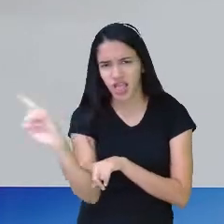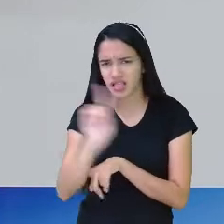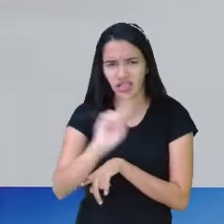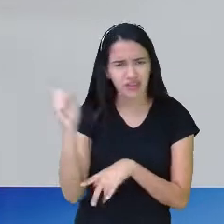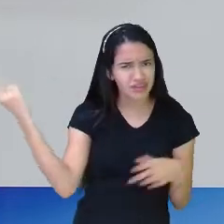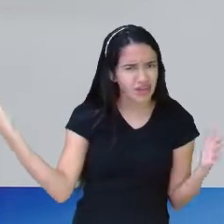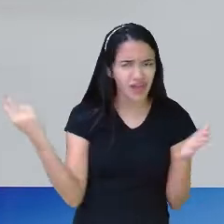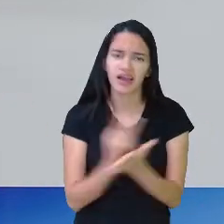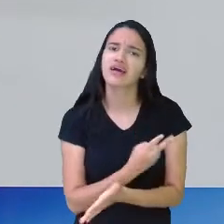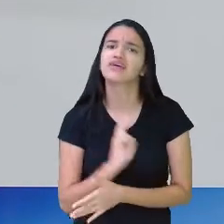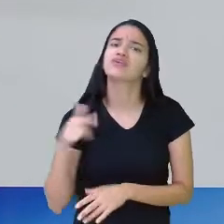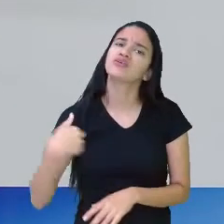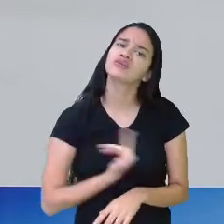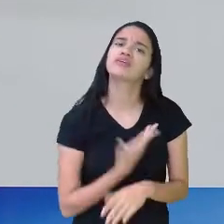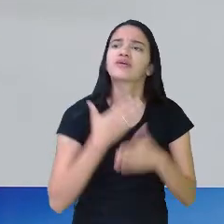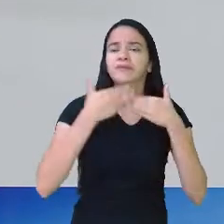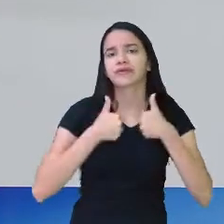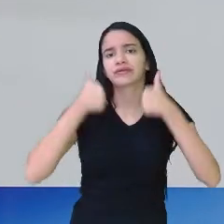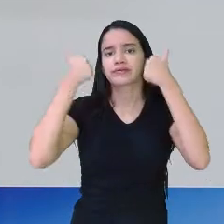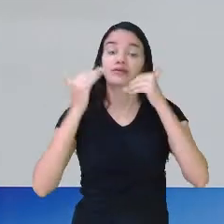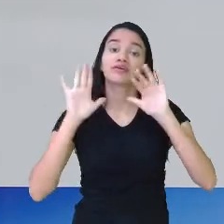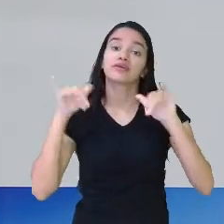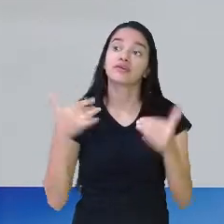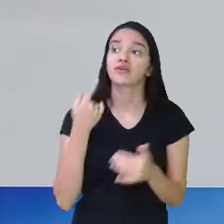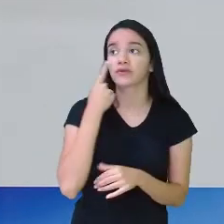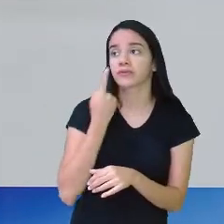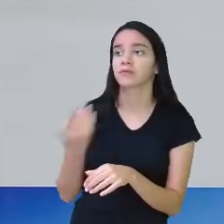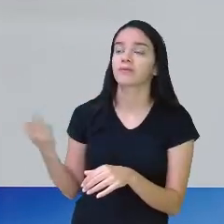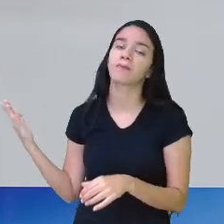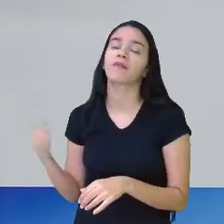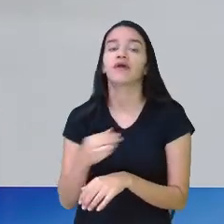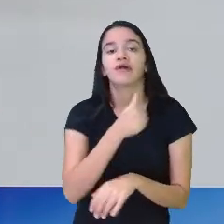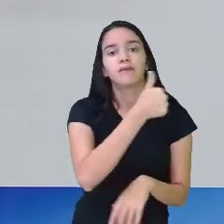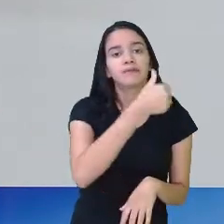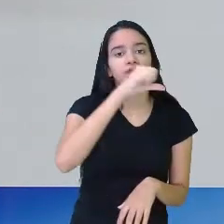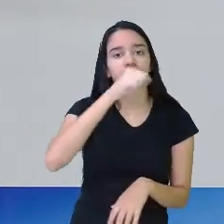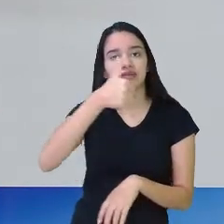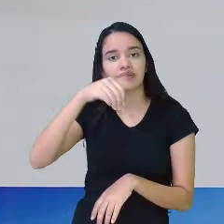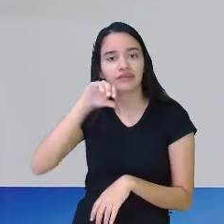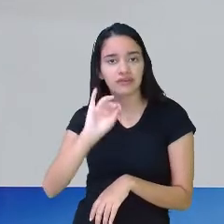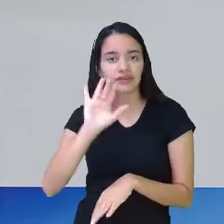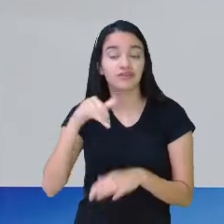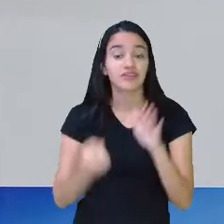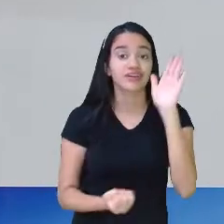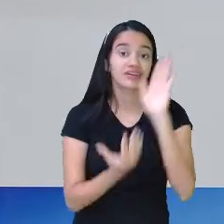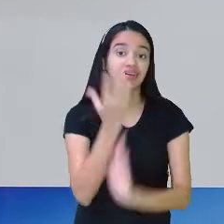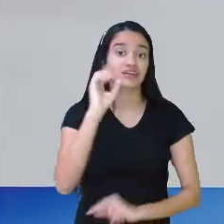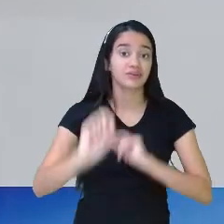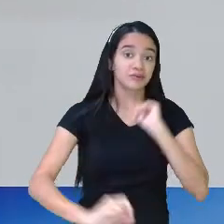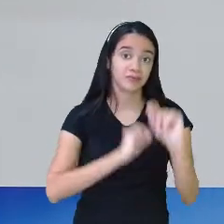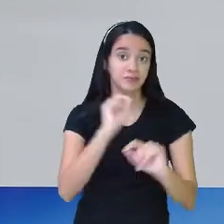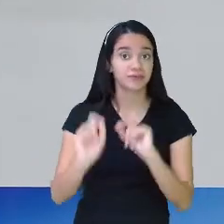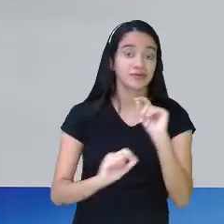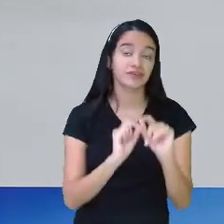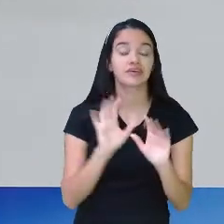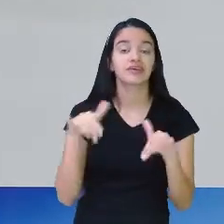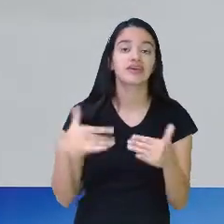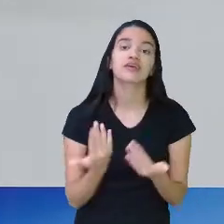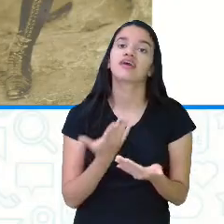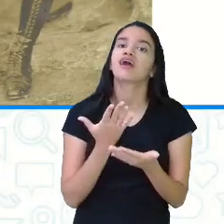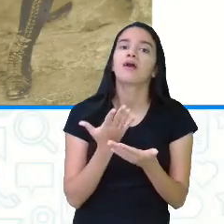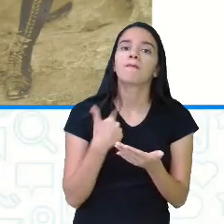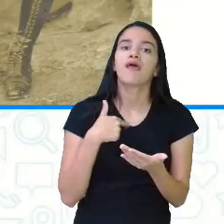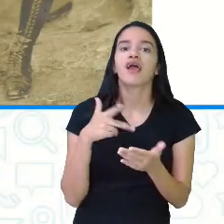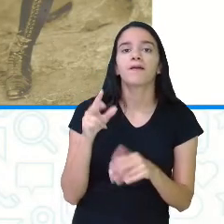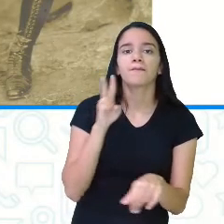isso está errado, a gente tem que melhorar. Então, ó, em 1910, foi criado a autarquia, que é o